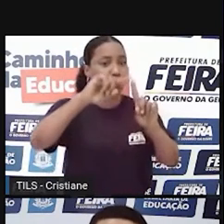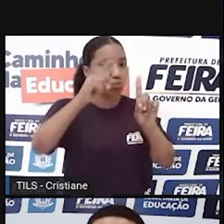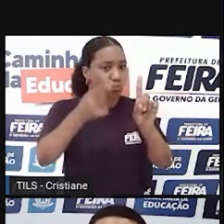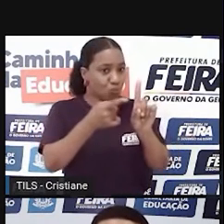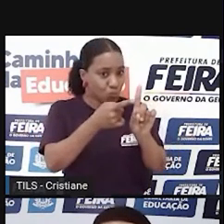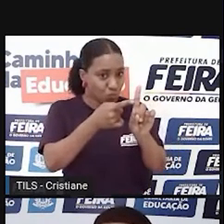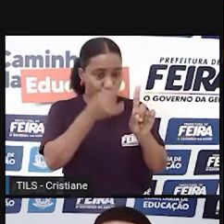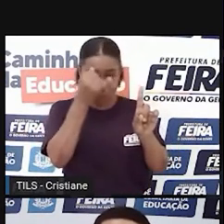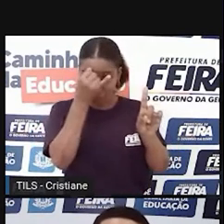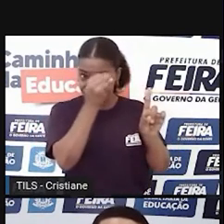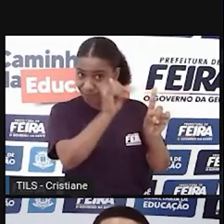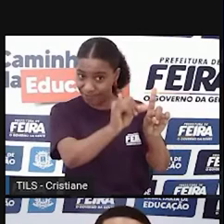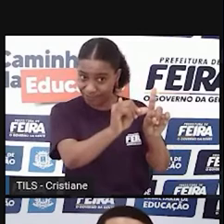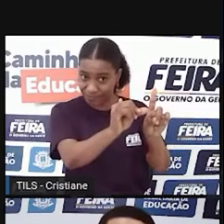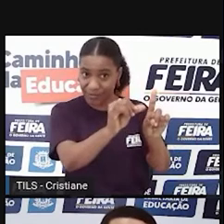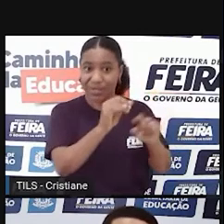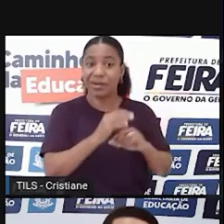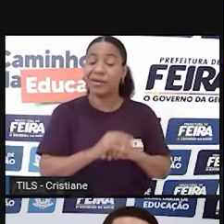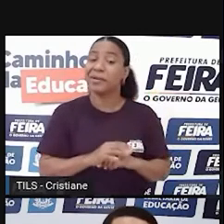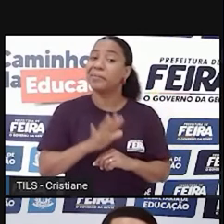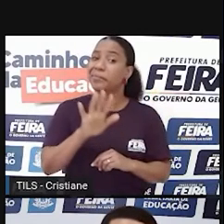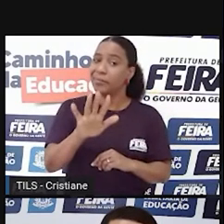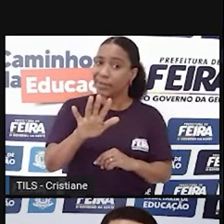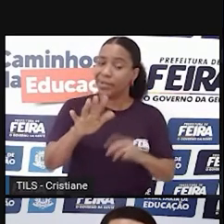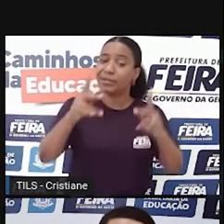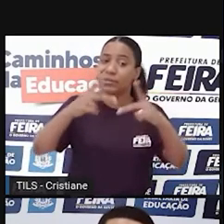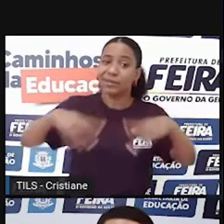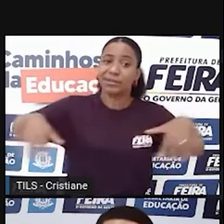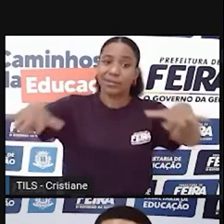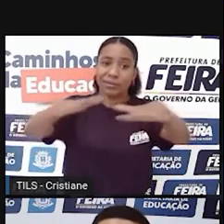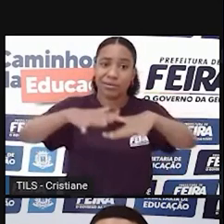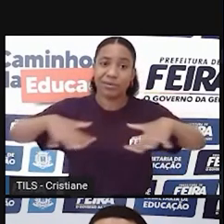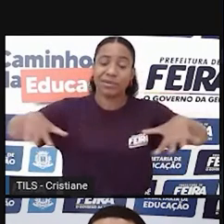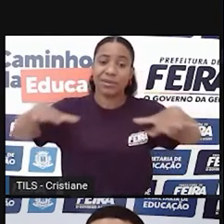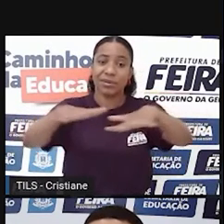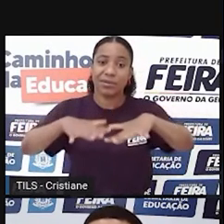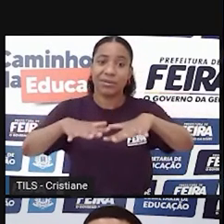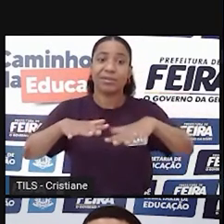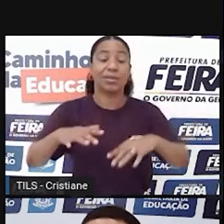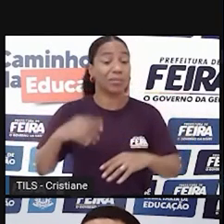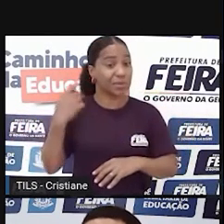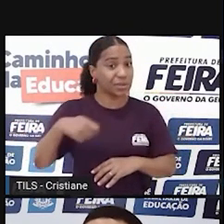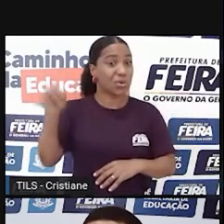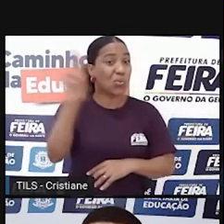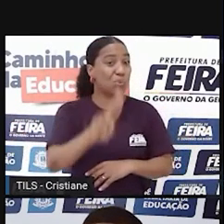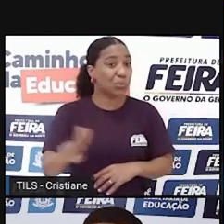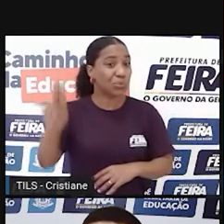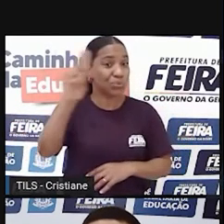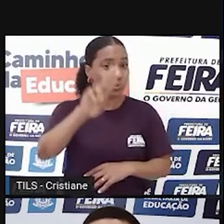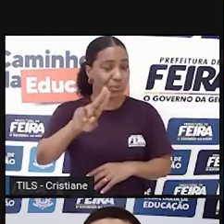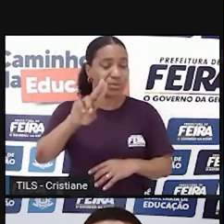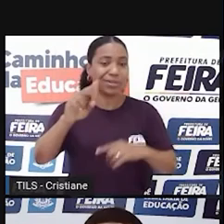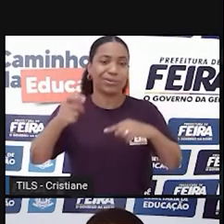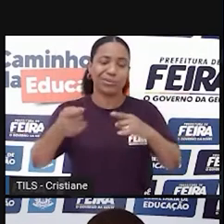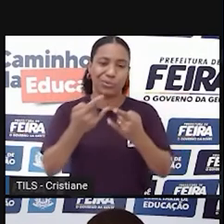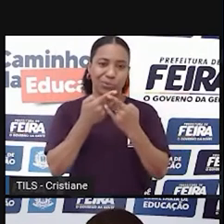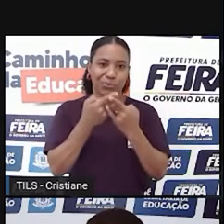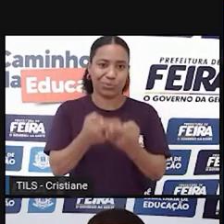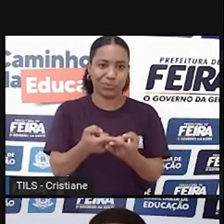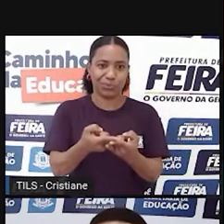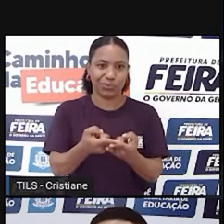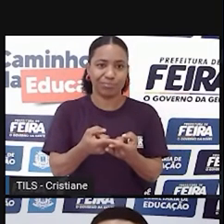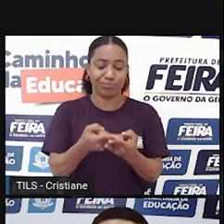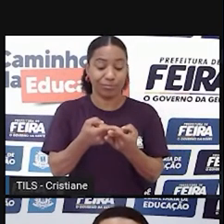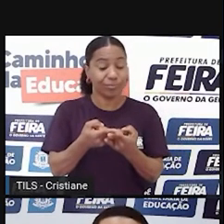quanto humanidade, investir mais no conhecimento e no uso de preservativos. Porque o